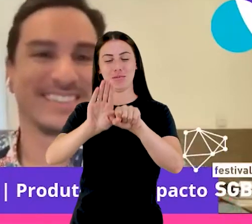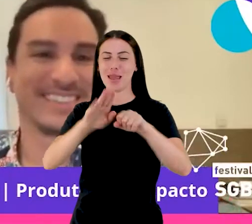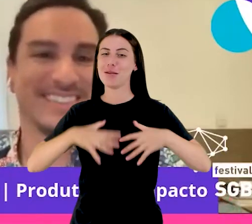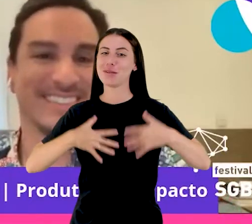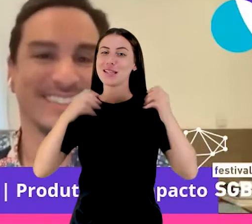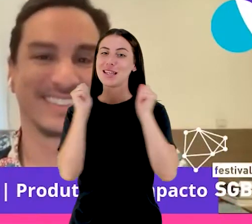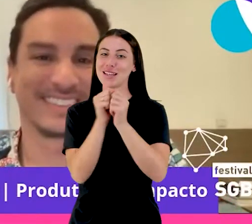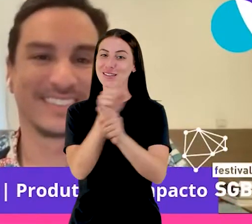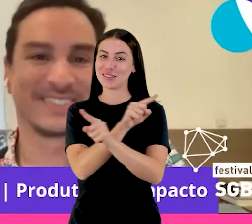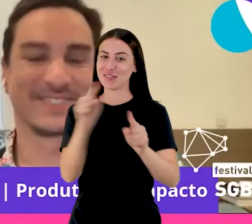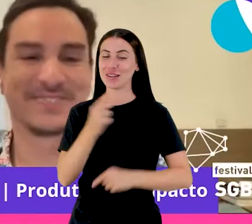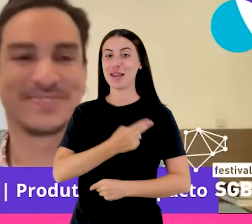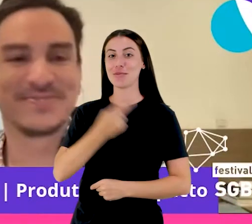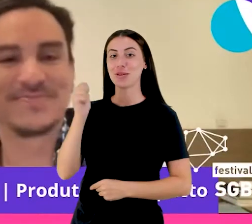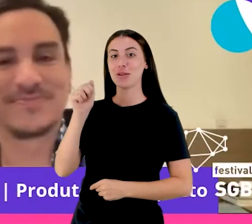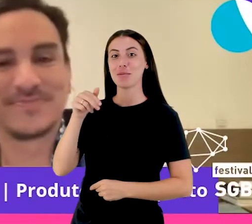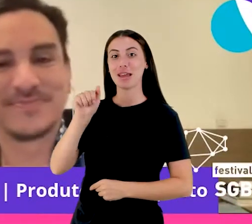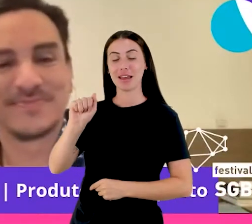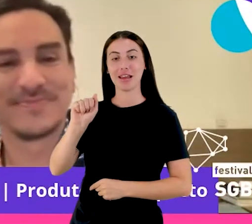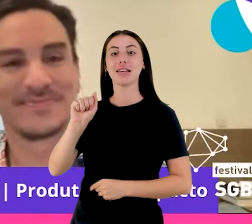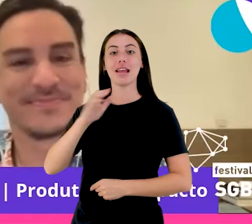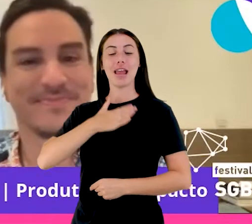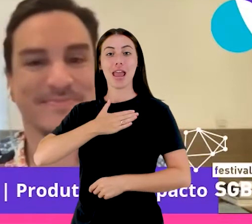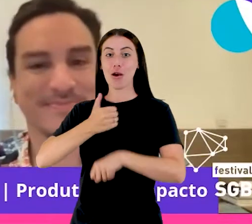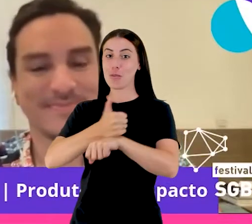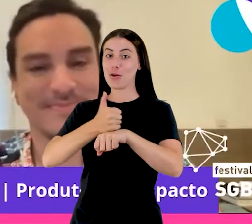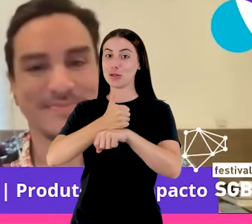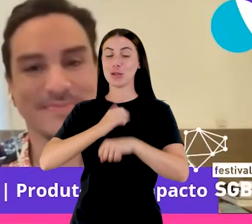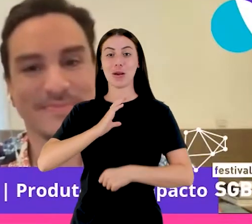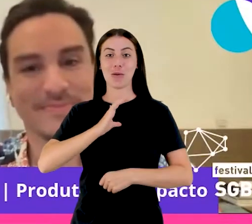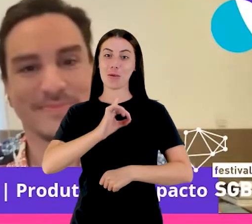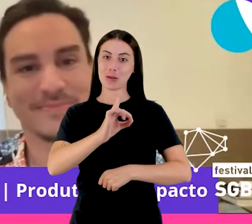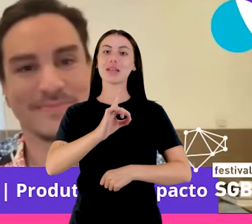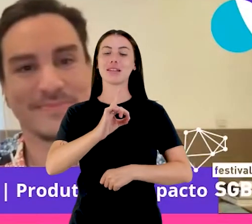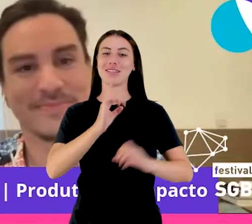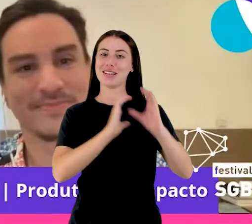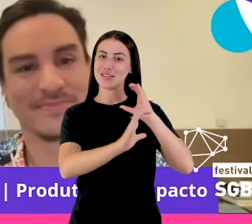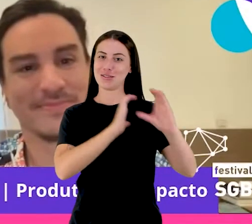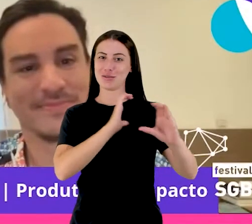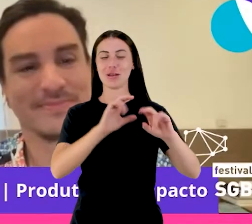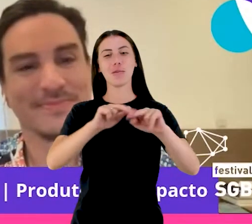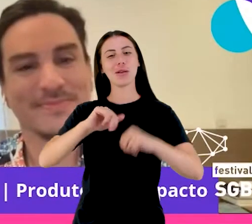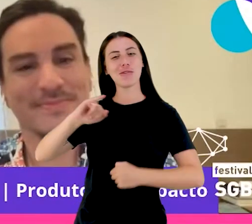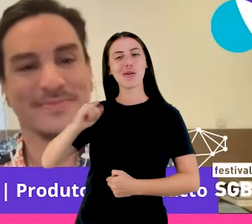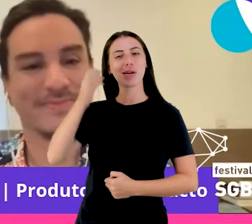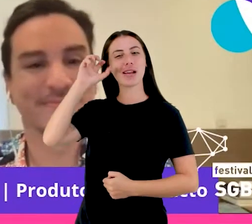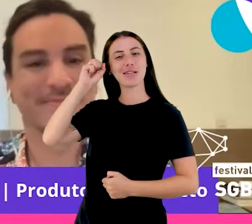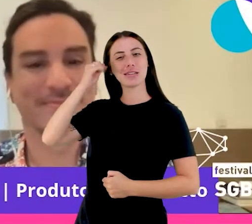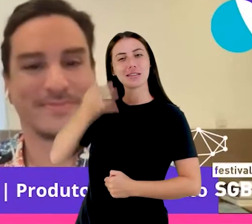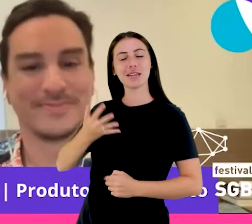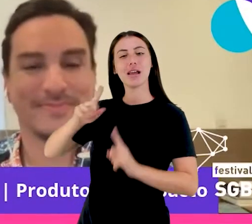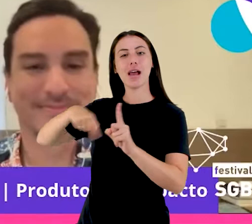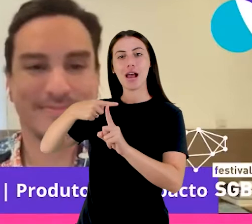prazer estar aqui com vocês. Eu sou a Ana, coordenadora de comunicação, e eu vou me audiodescrever rapidinho e apresentar o Rick,